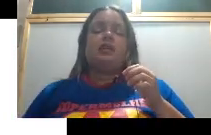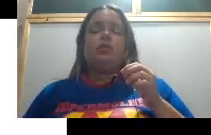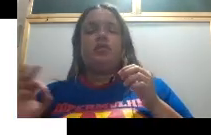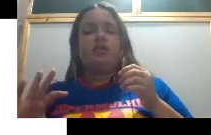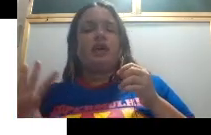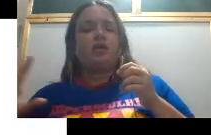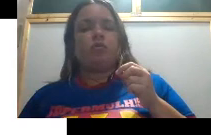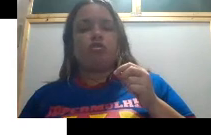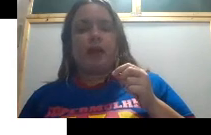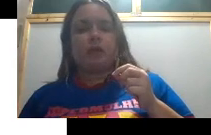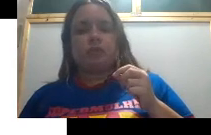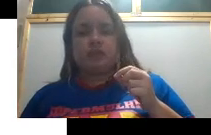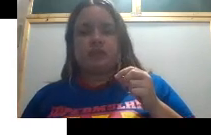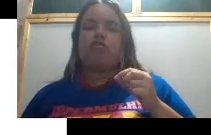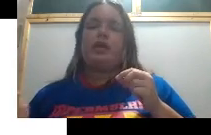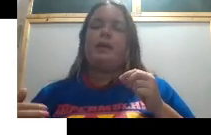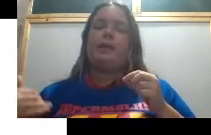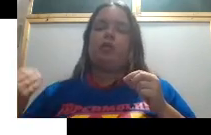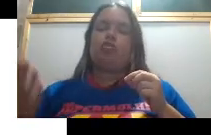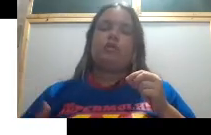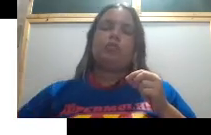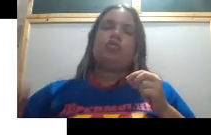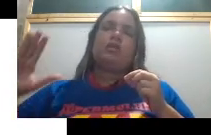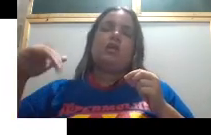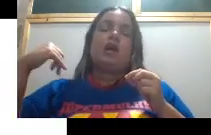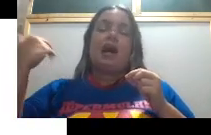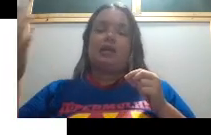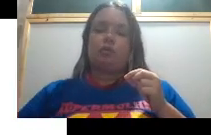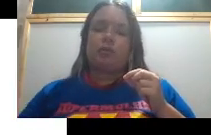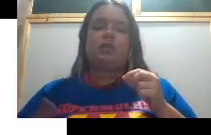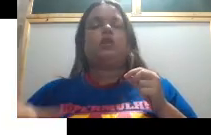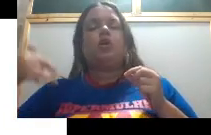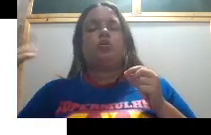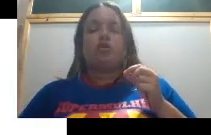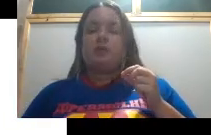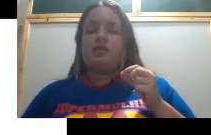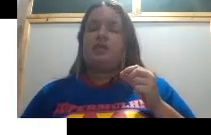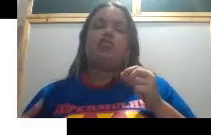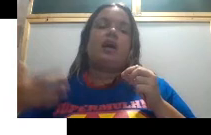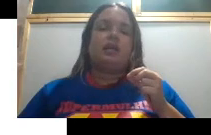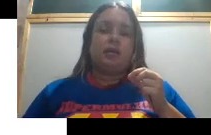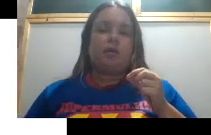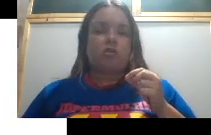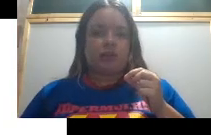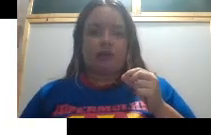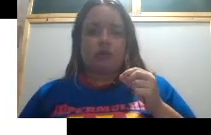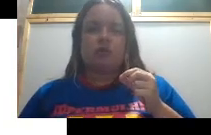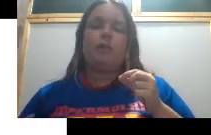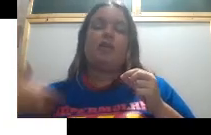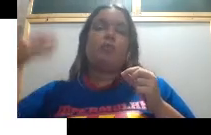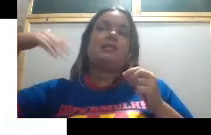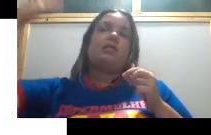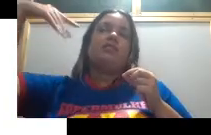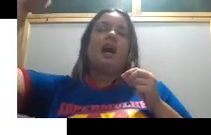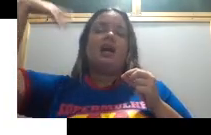então Ficaram algumas perguntinhas né Nós vimos que atualmente nosso Presidente Jair bolsonaro